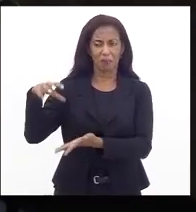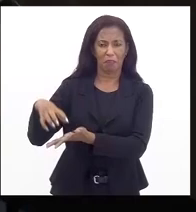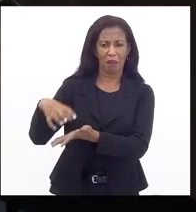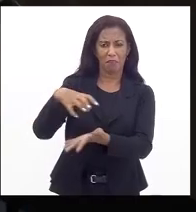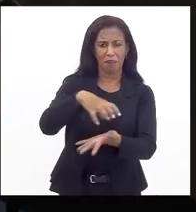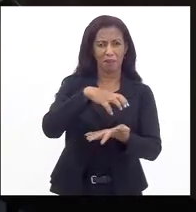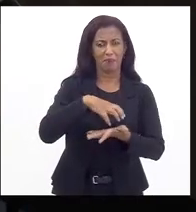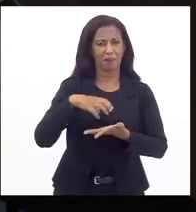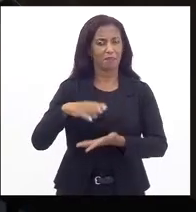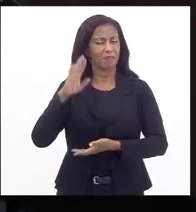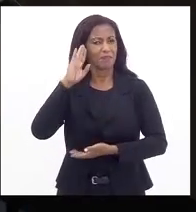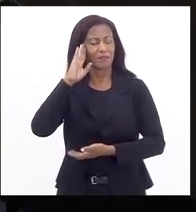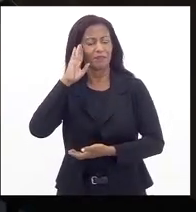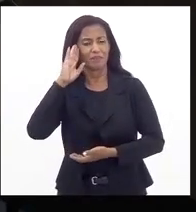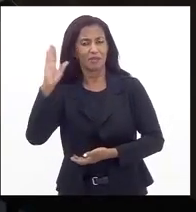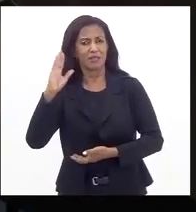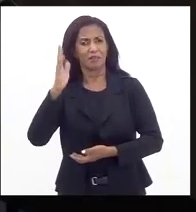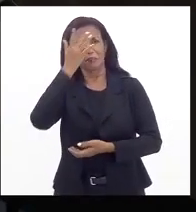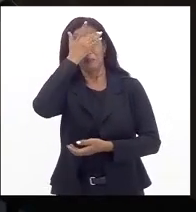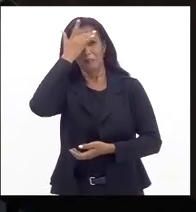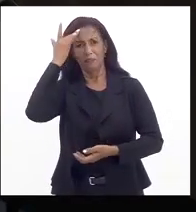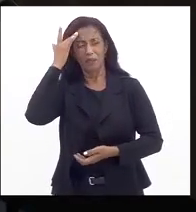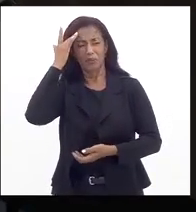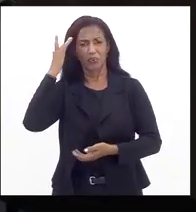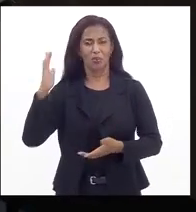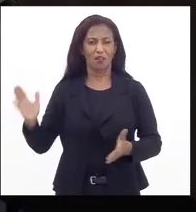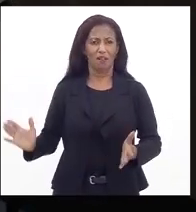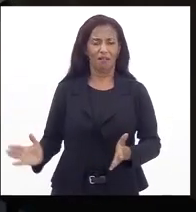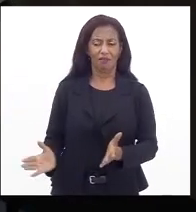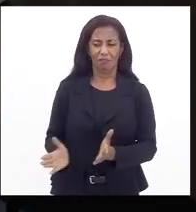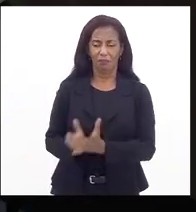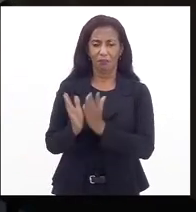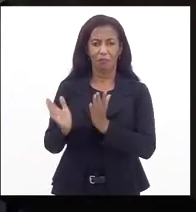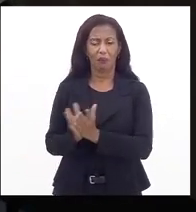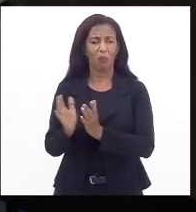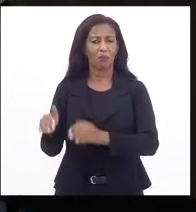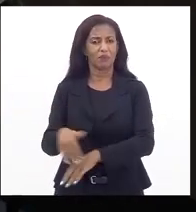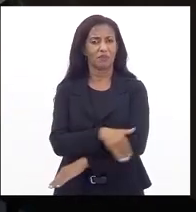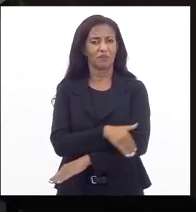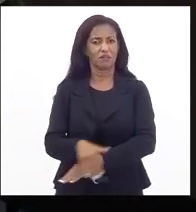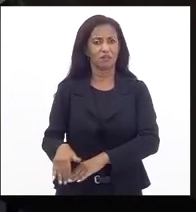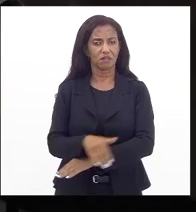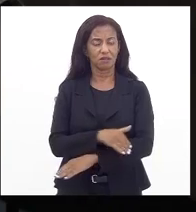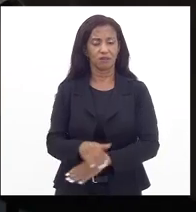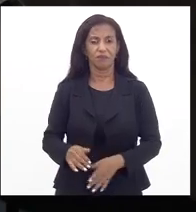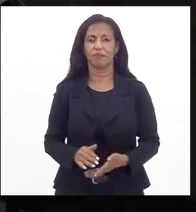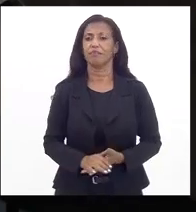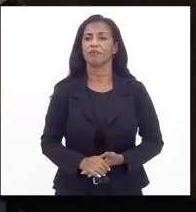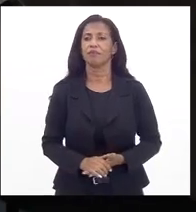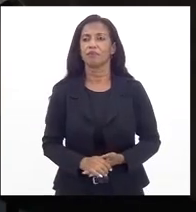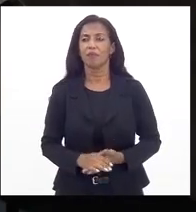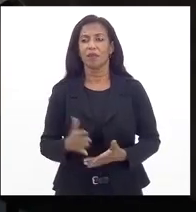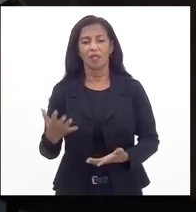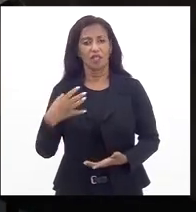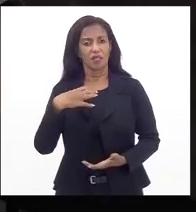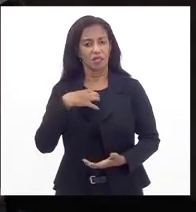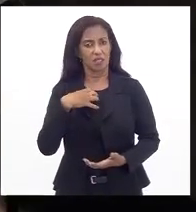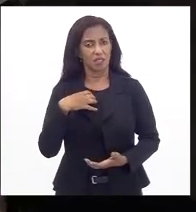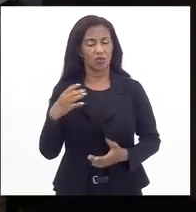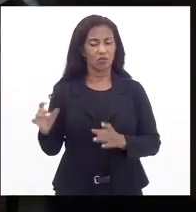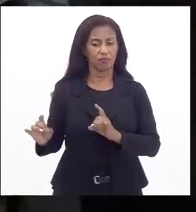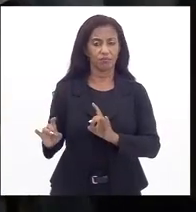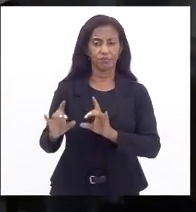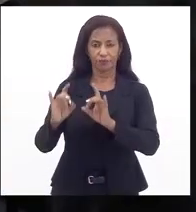palcos principais de teto para esses desagregadas Então nesse sentido de